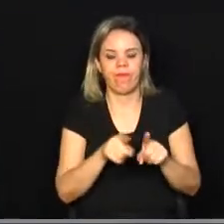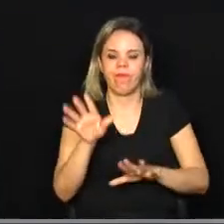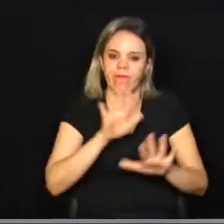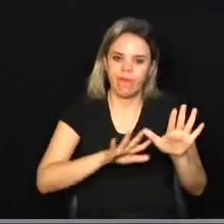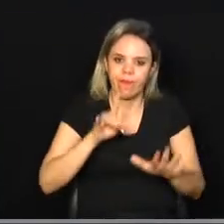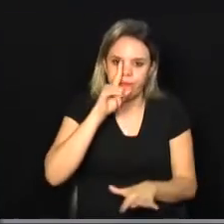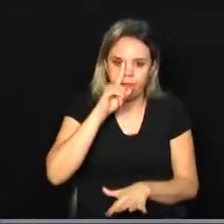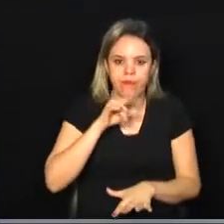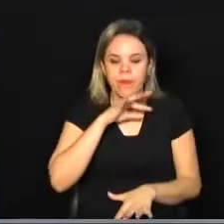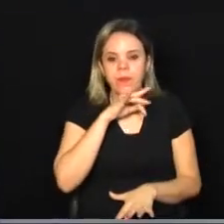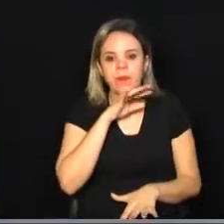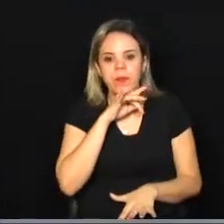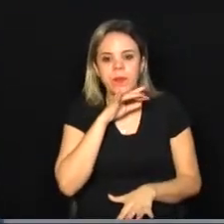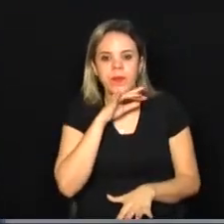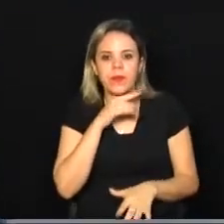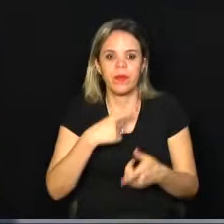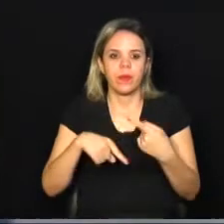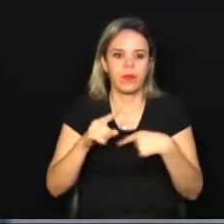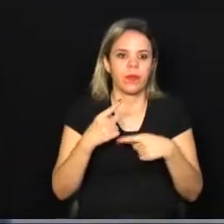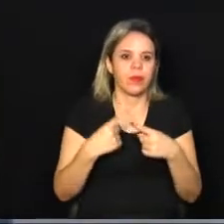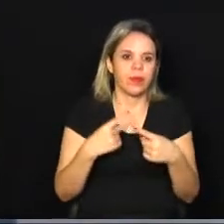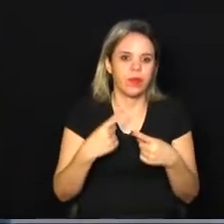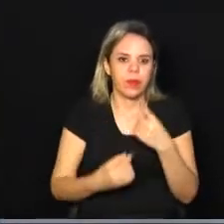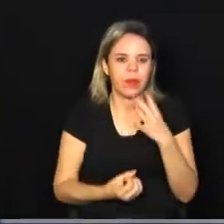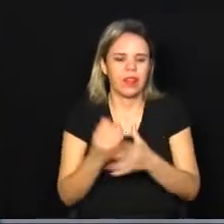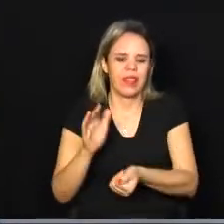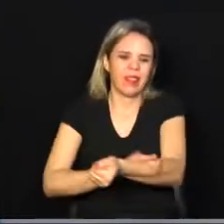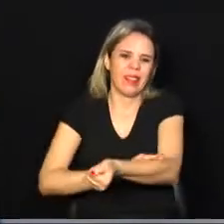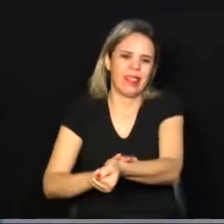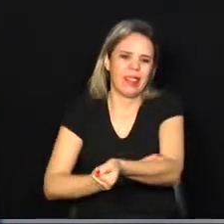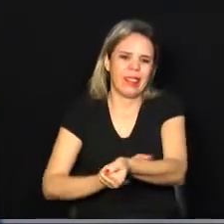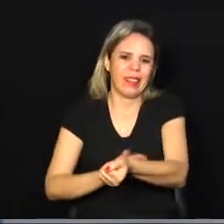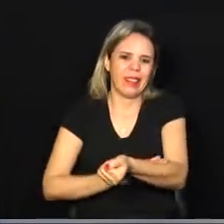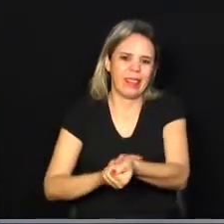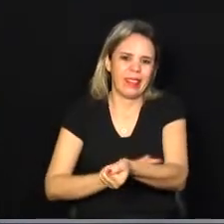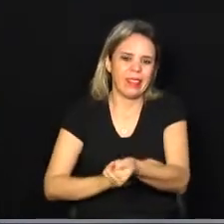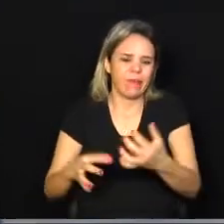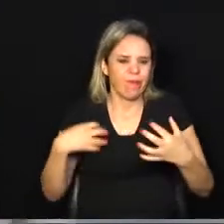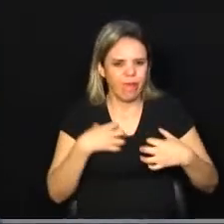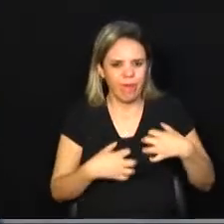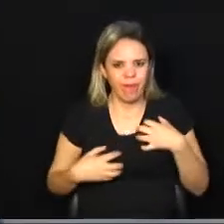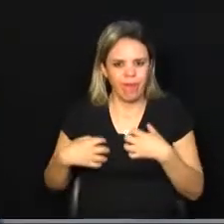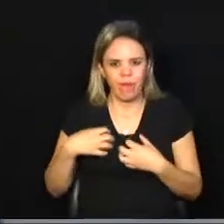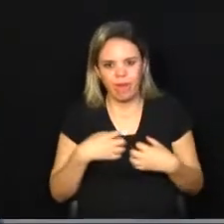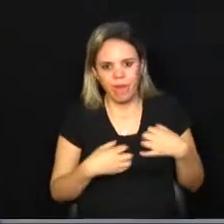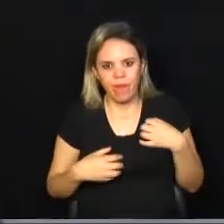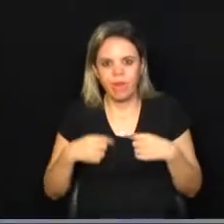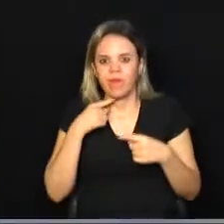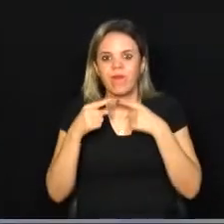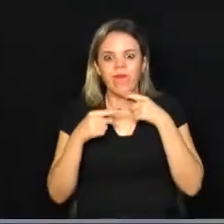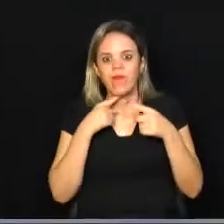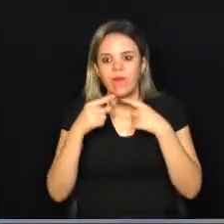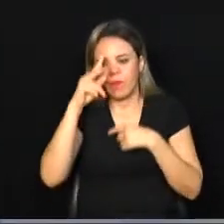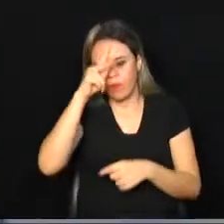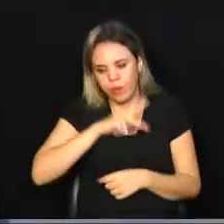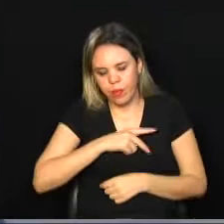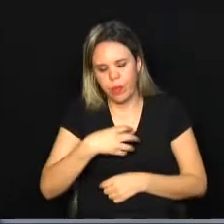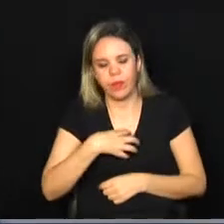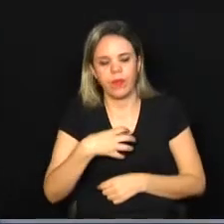para a performance. Por quê? Porque gera estresse, gera dúvidas a respeito de si